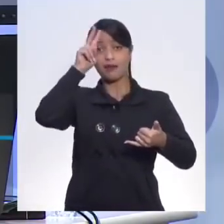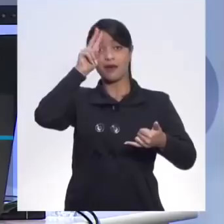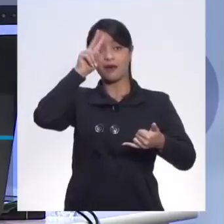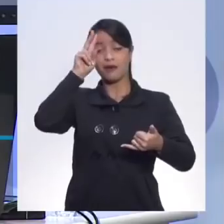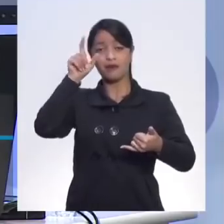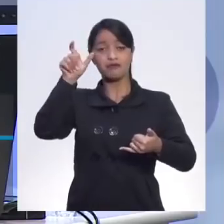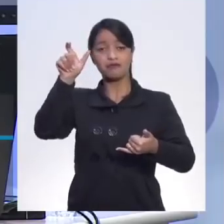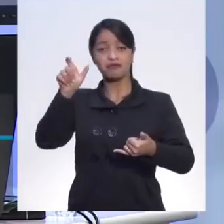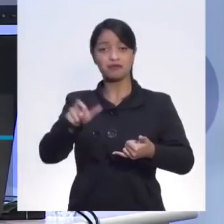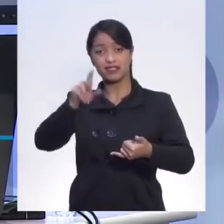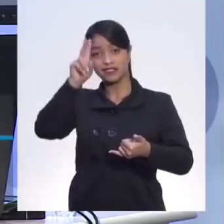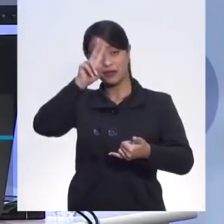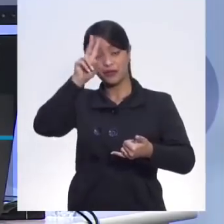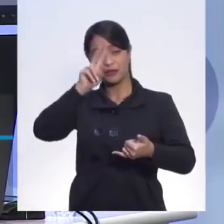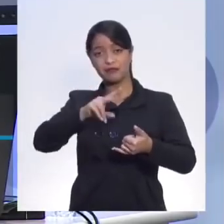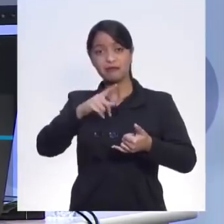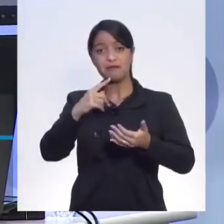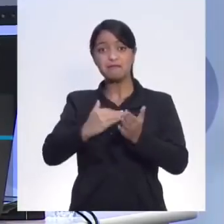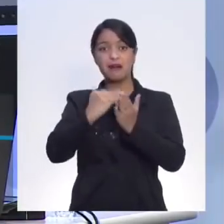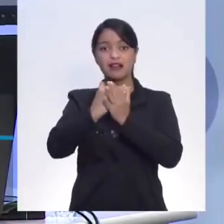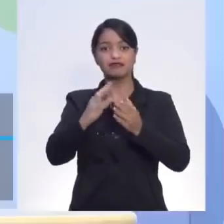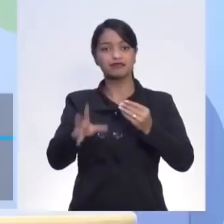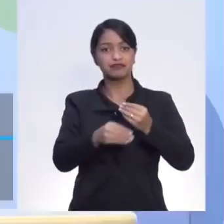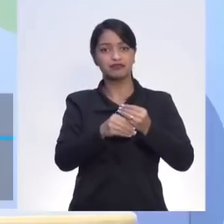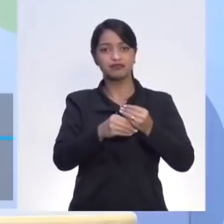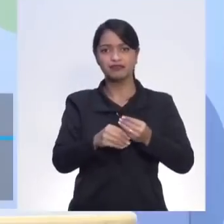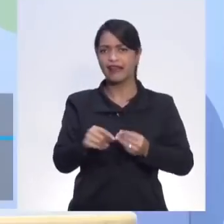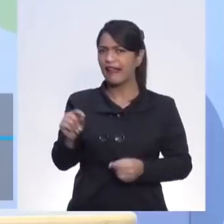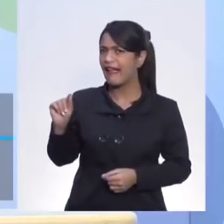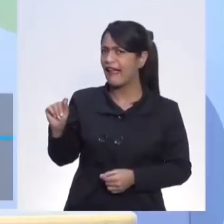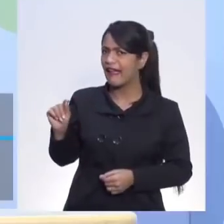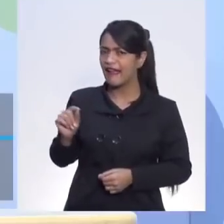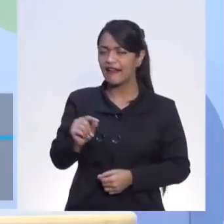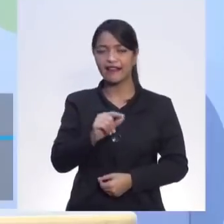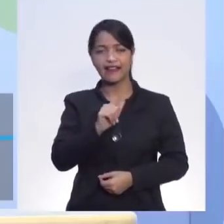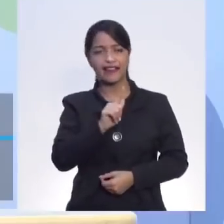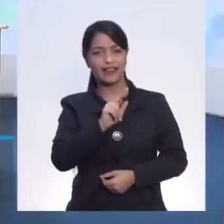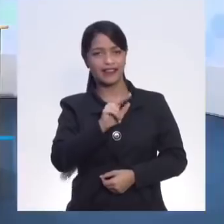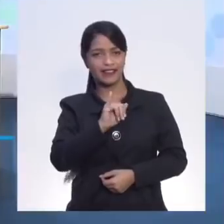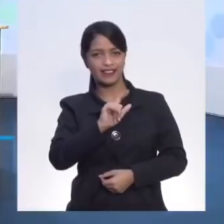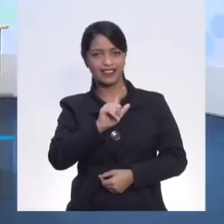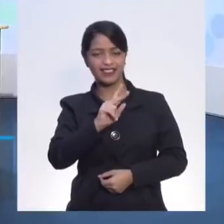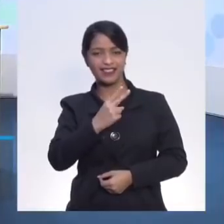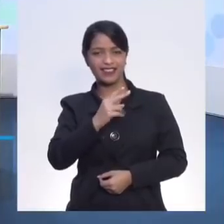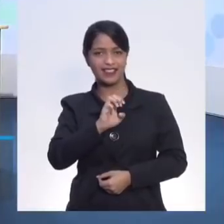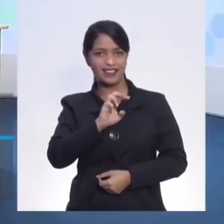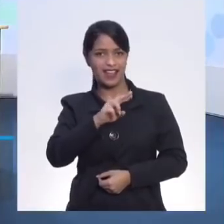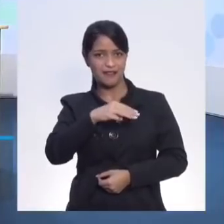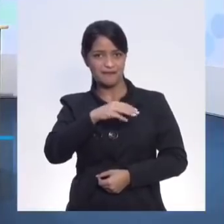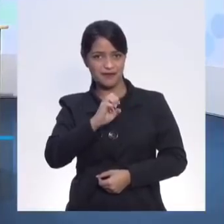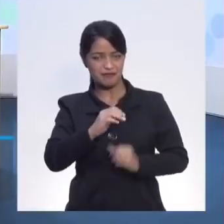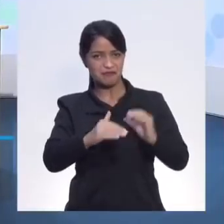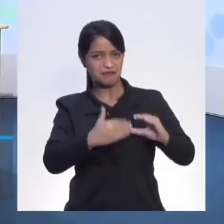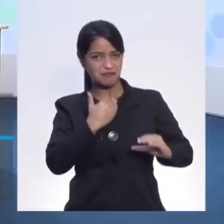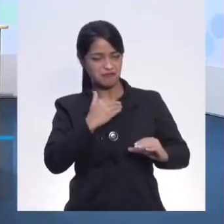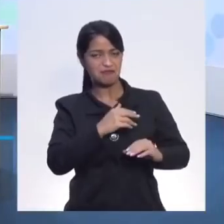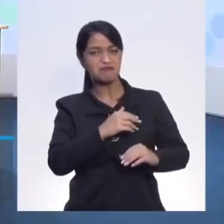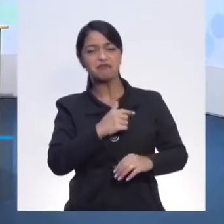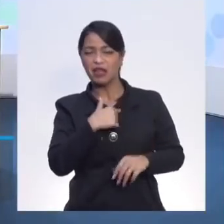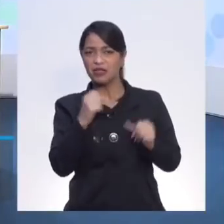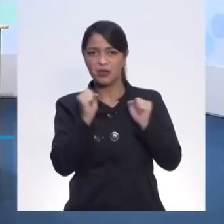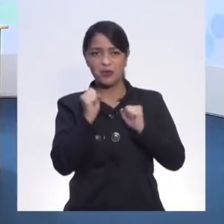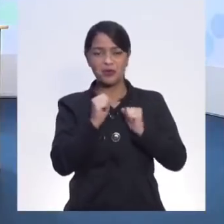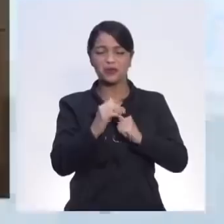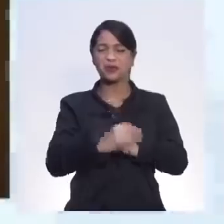um personagem da história e acrescentou aqui. Quem é? O Guilherme. Adorei. Então vamos lá. Quem entrou